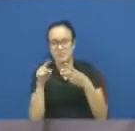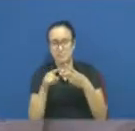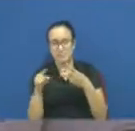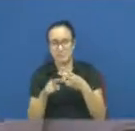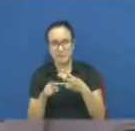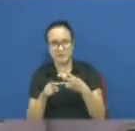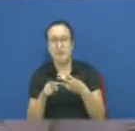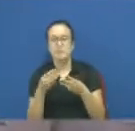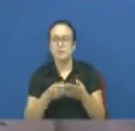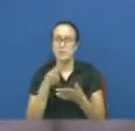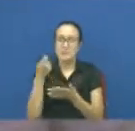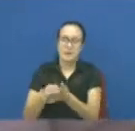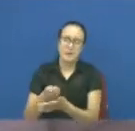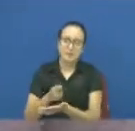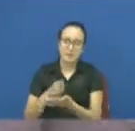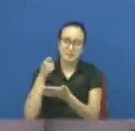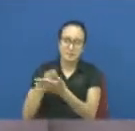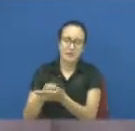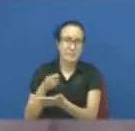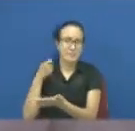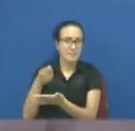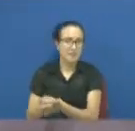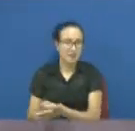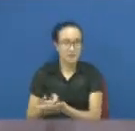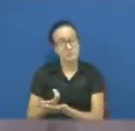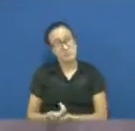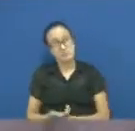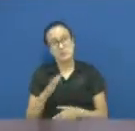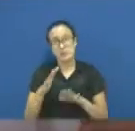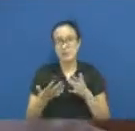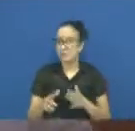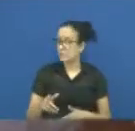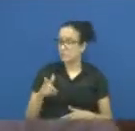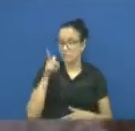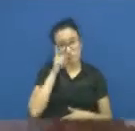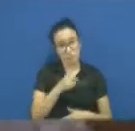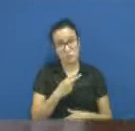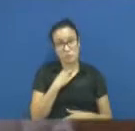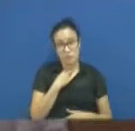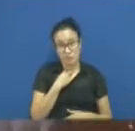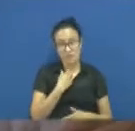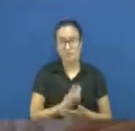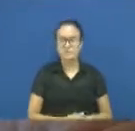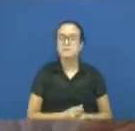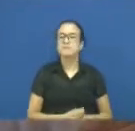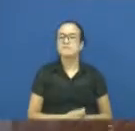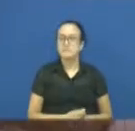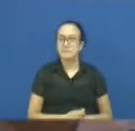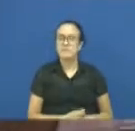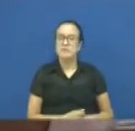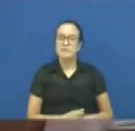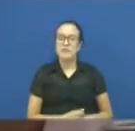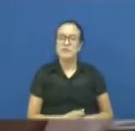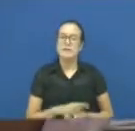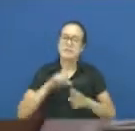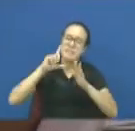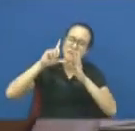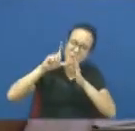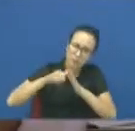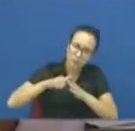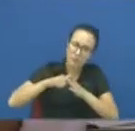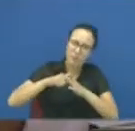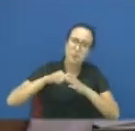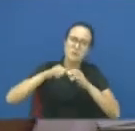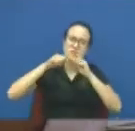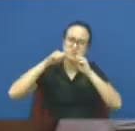para ele poder contribuir, porque senão, muitas vezes, ele acaba não contribuindo, e aí é lançado um valor, diga-se de